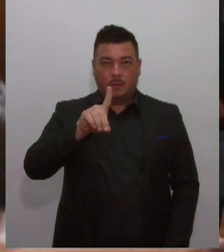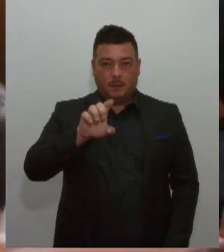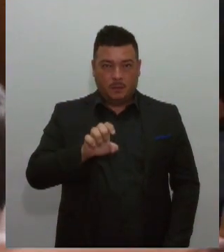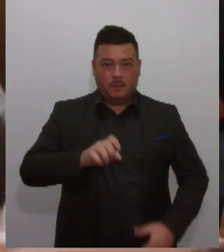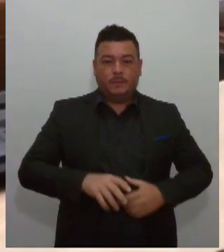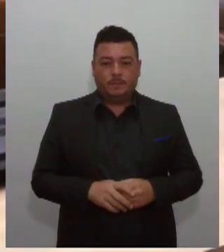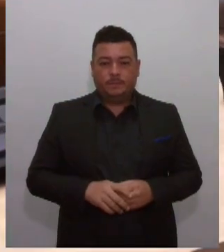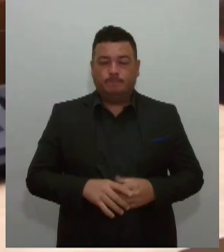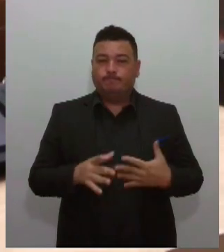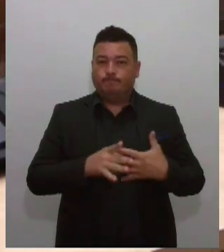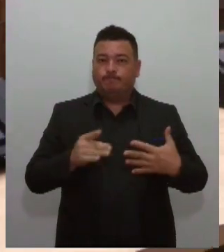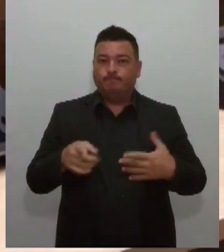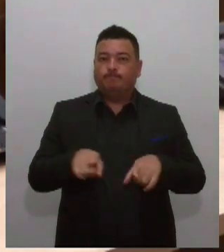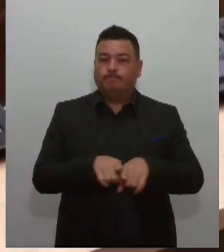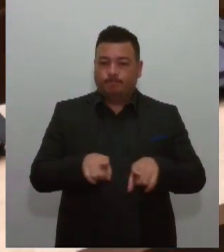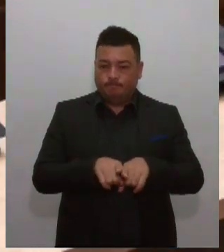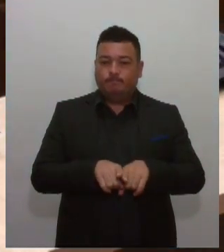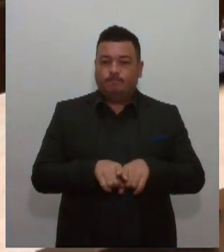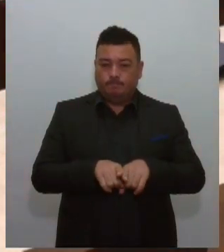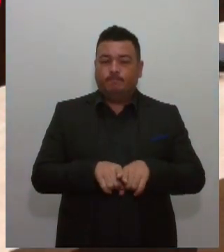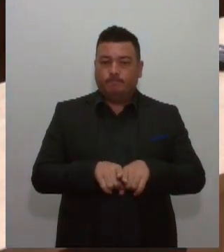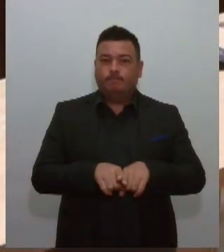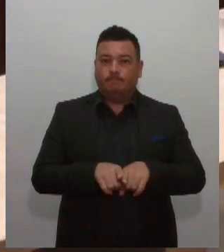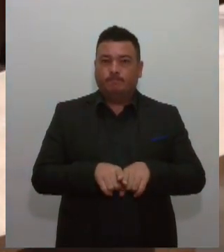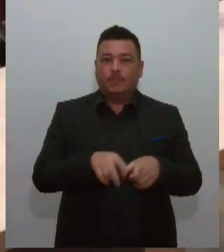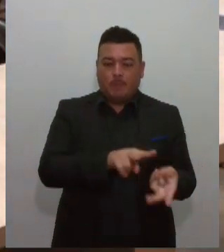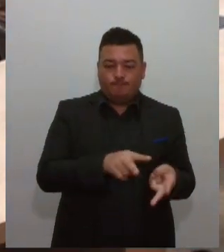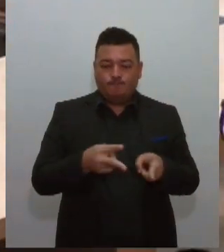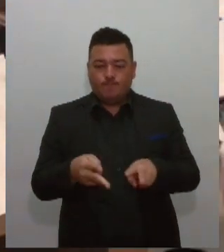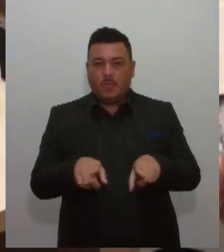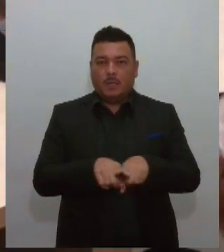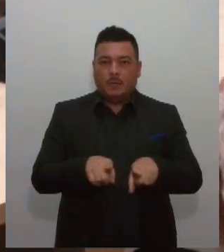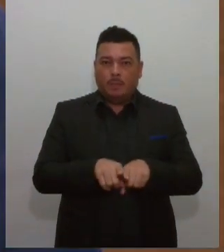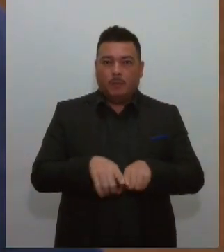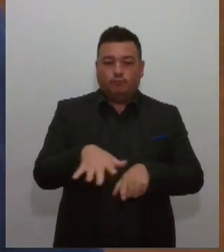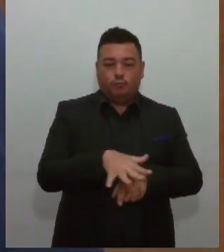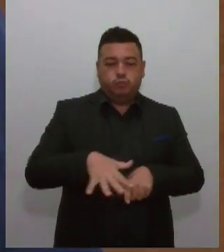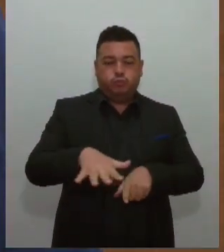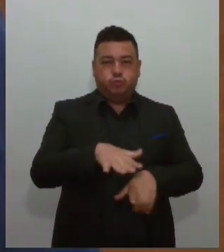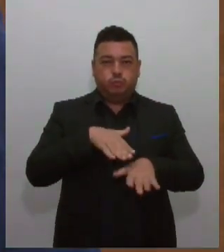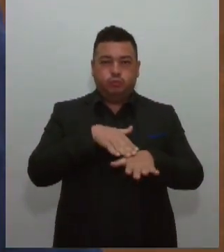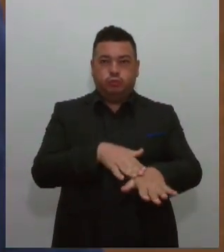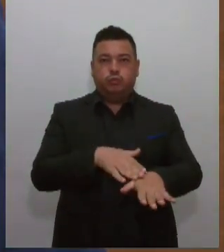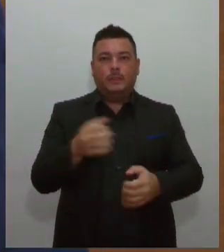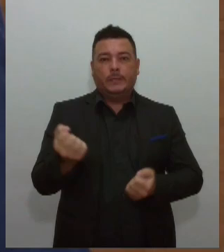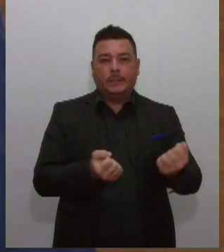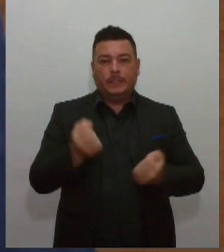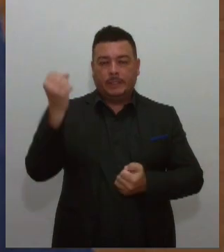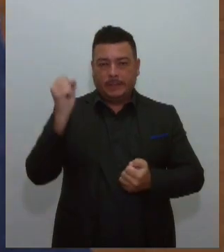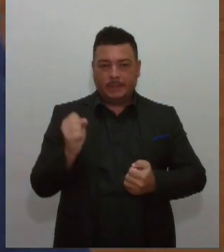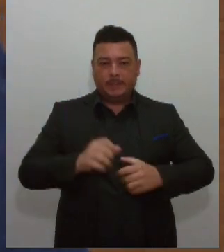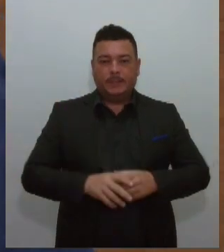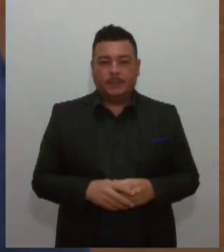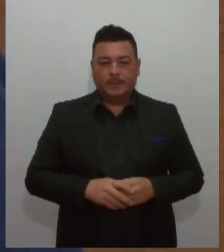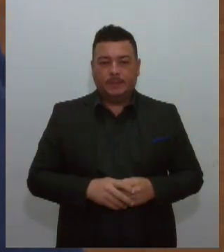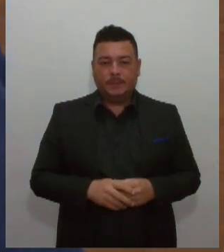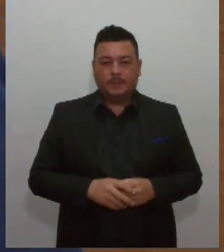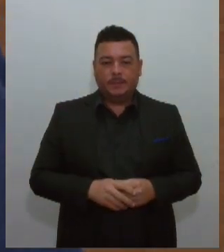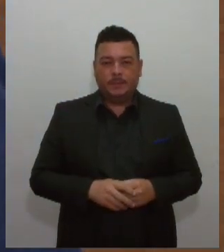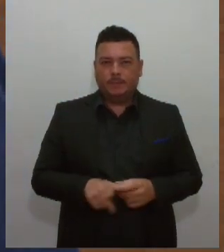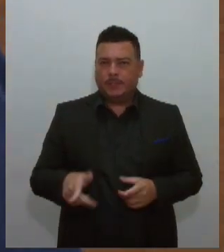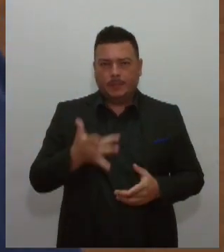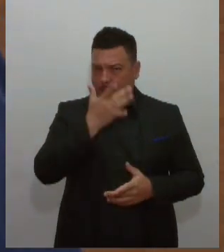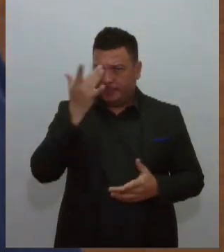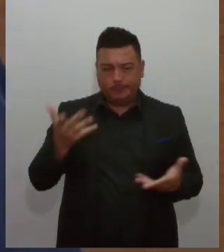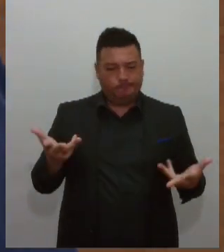Valdênis Ferreira na transformação do cenário do trânsito em Sergipe. Valdênis é um cara sensacional, né? É um cara que começou a